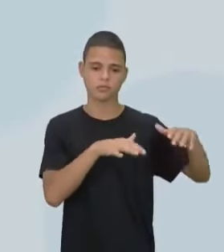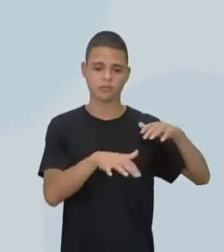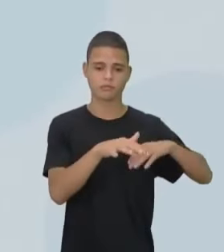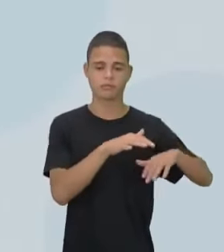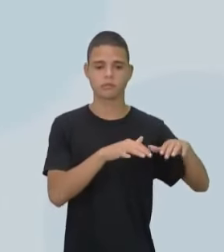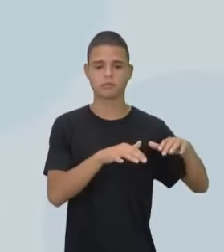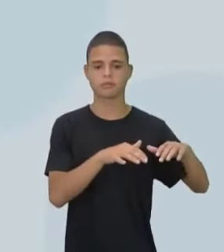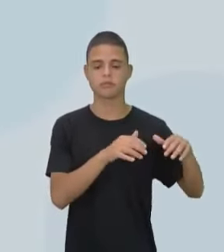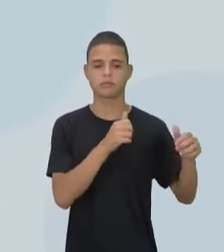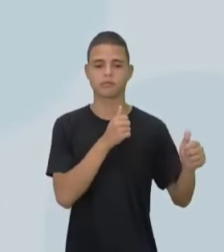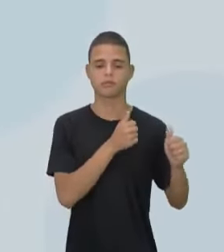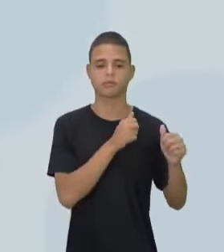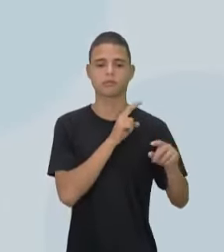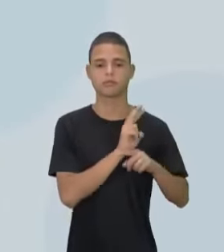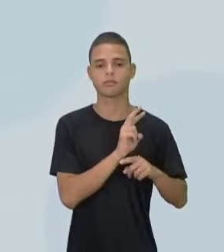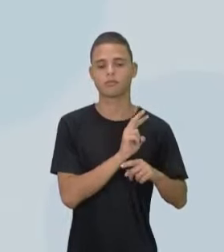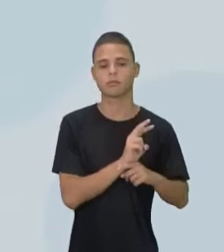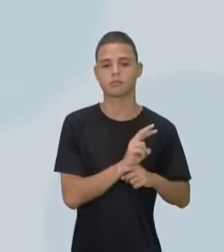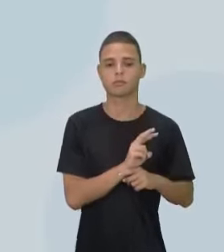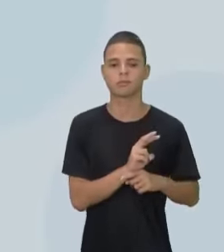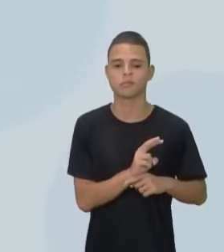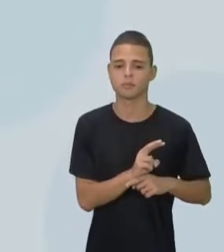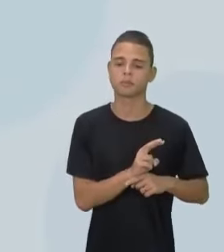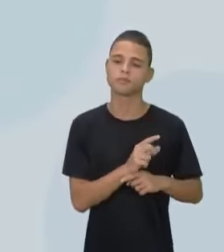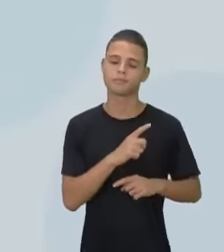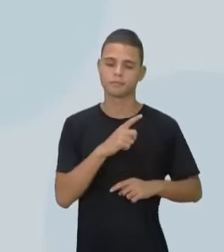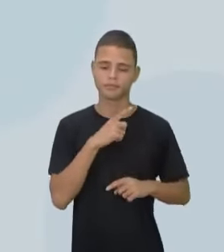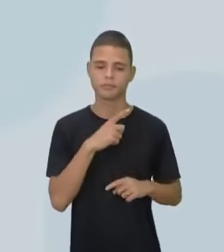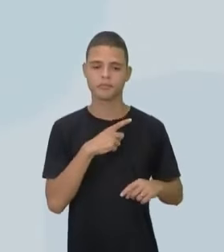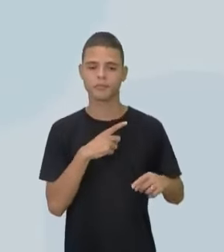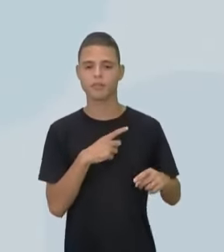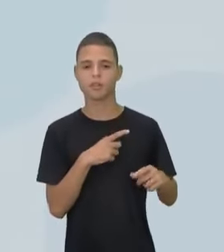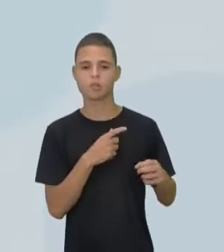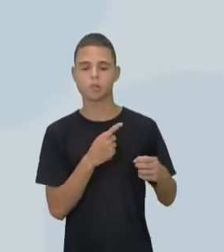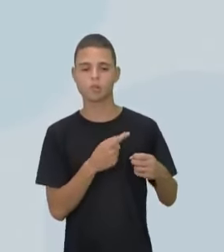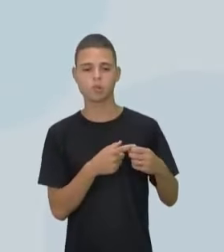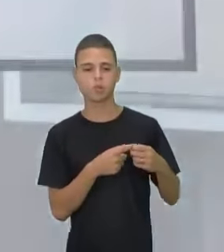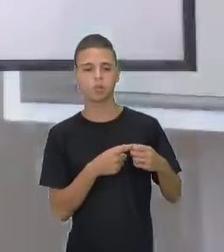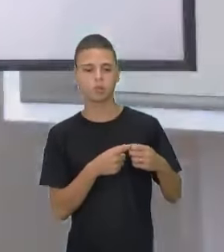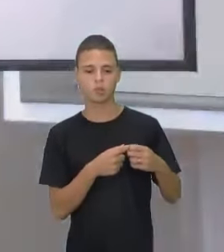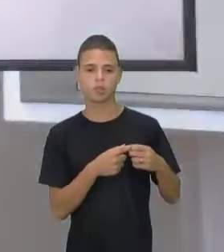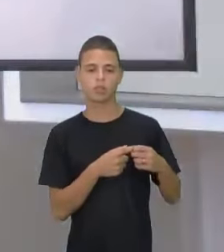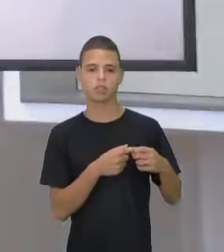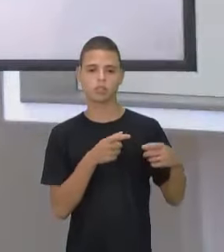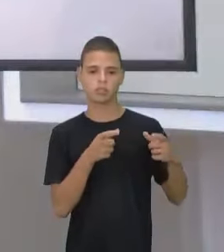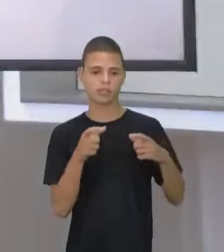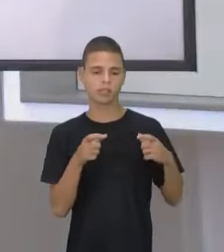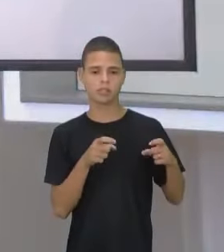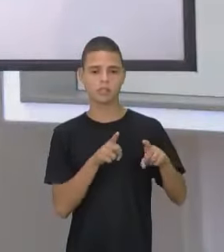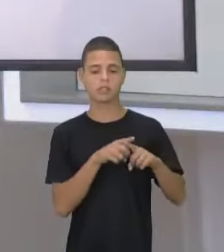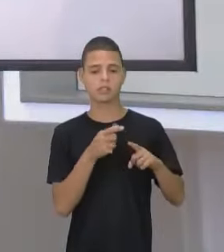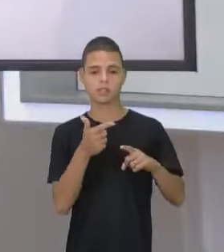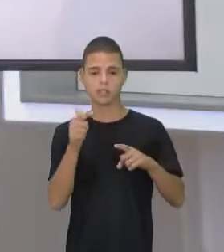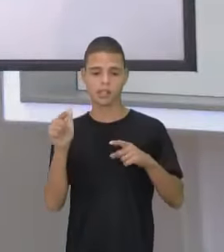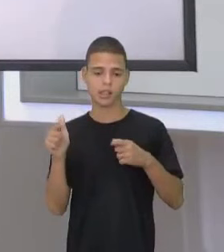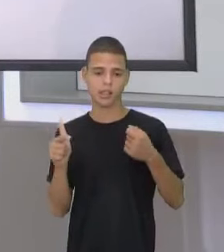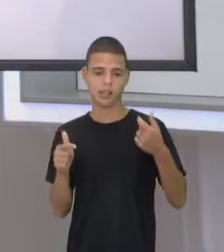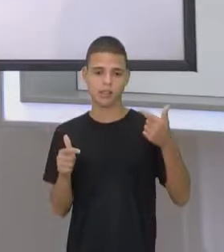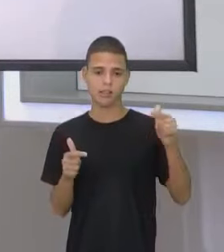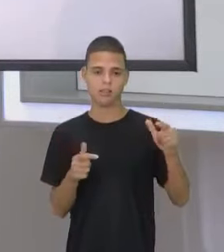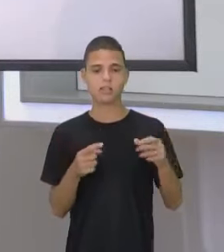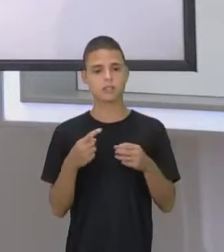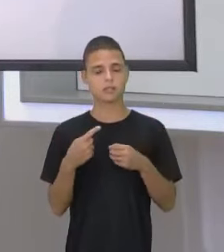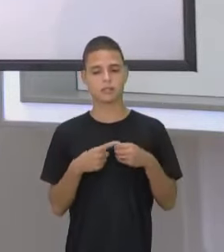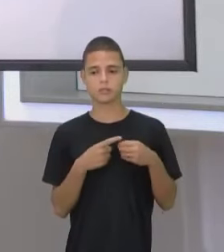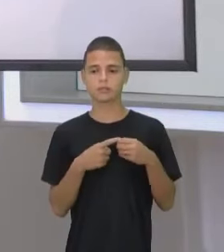fica seca, protegida pelo dique. Então, Guaratinguetá tem um bairro ali, e não só Guaratinguetá, outros municípios ao longo do